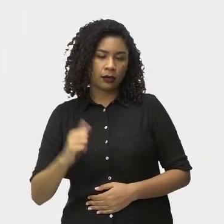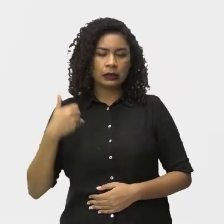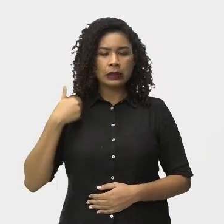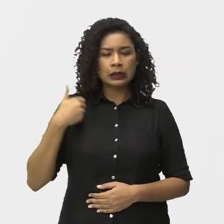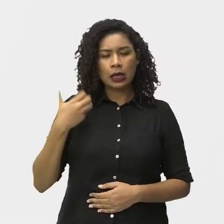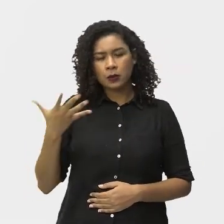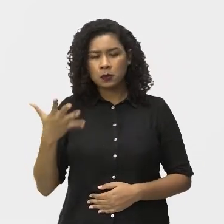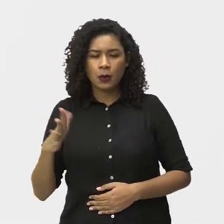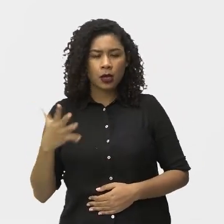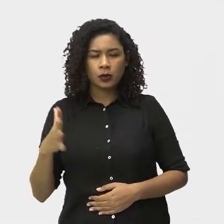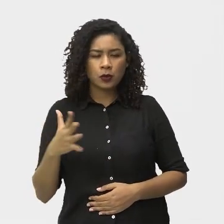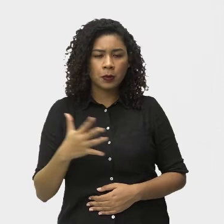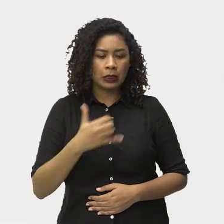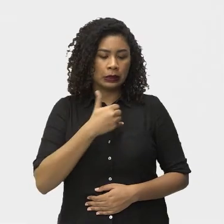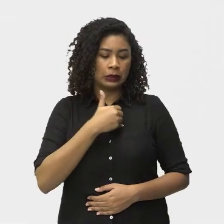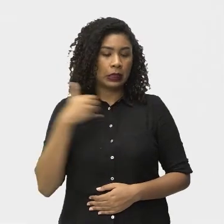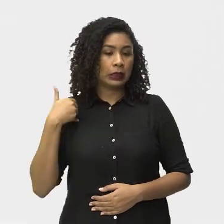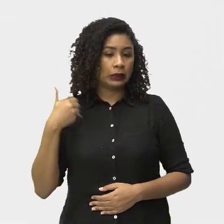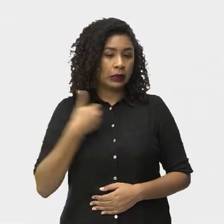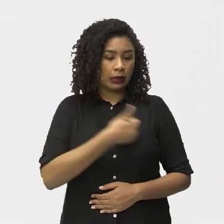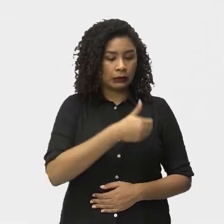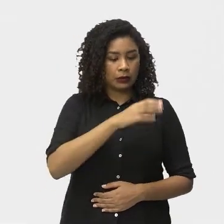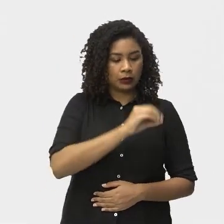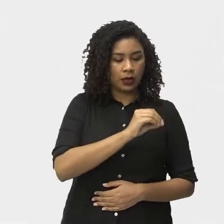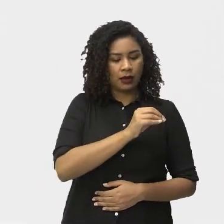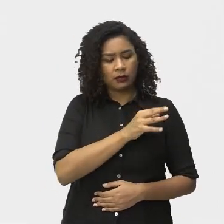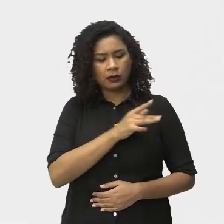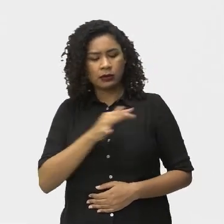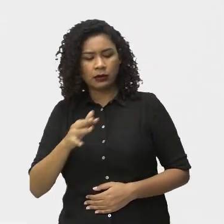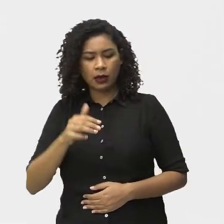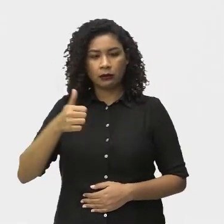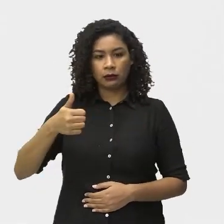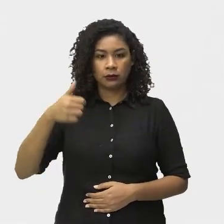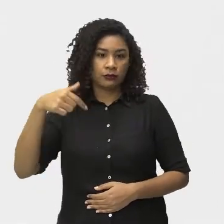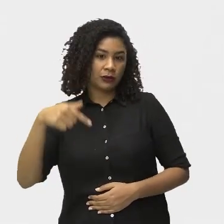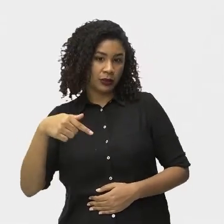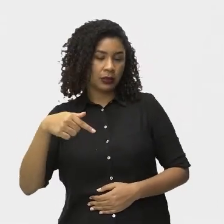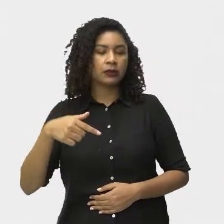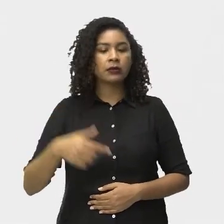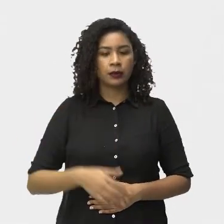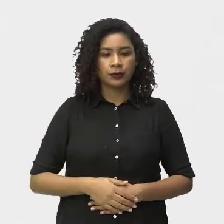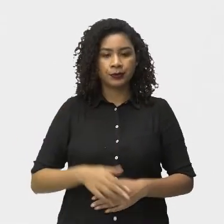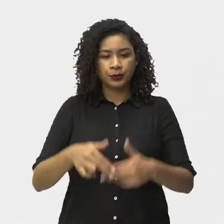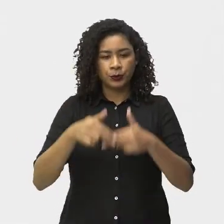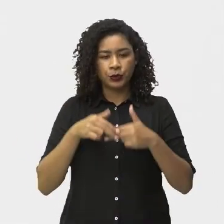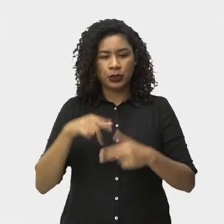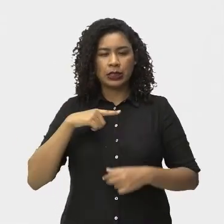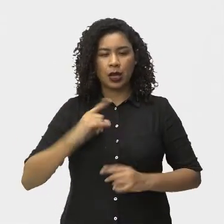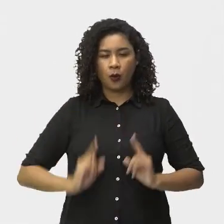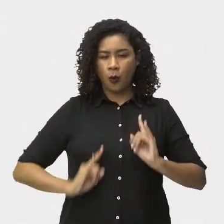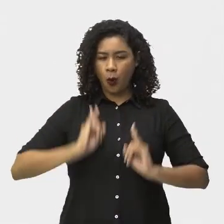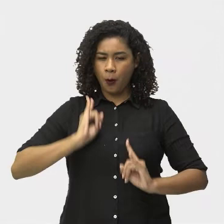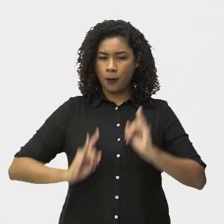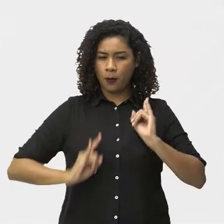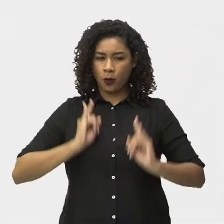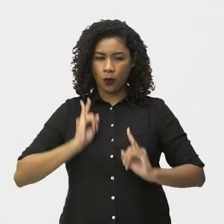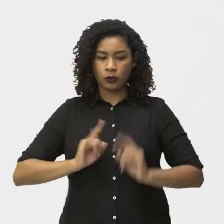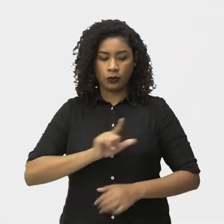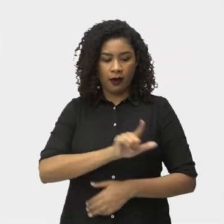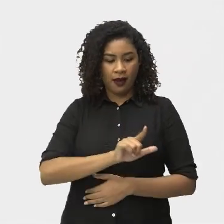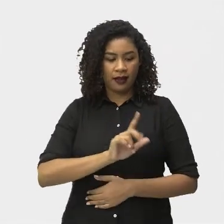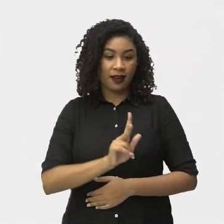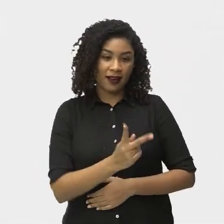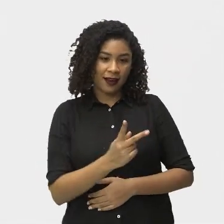17 anos, né? A puberdade tem início com a secreção dos hormônios, que é o hormônio luteinizante, o LH, e o